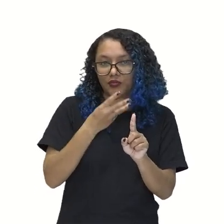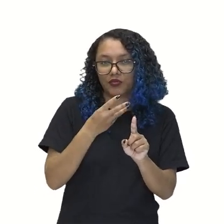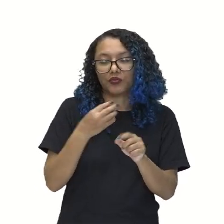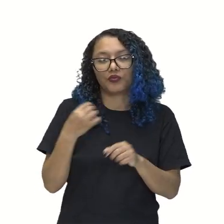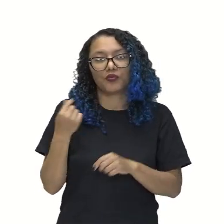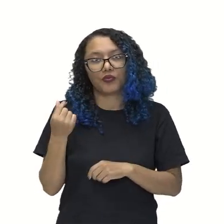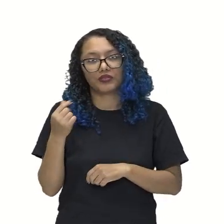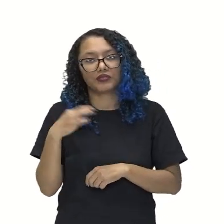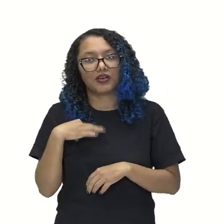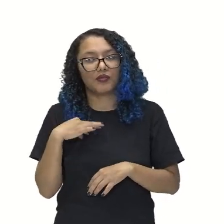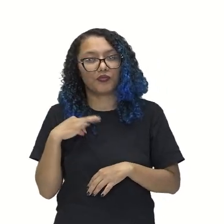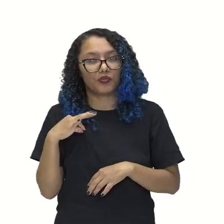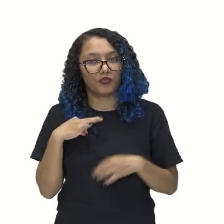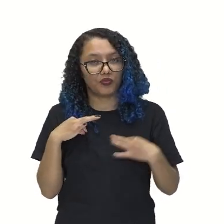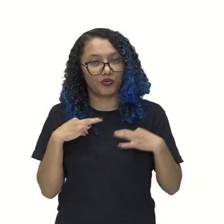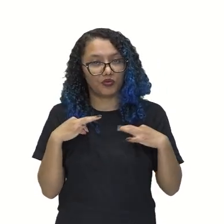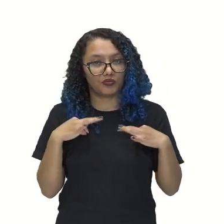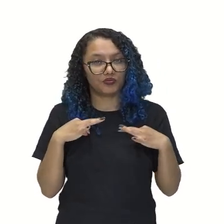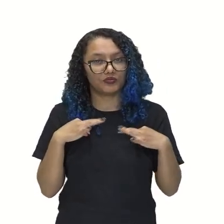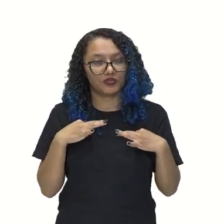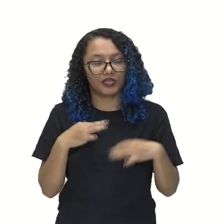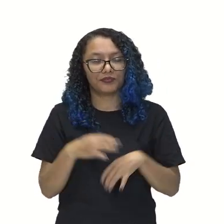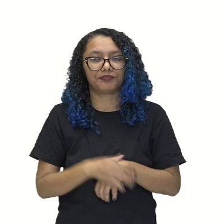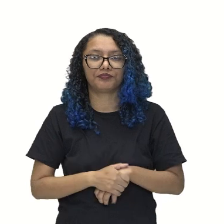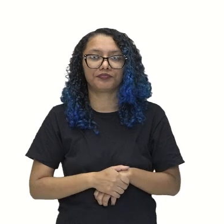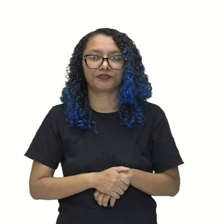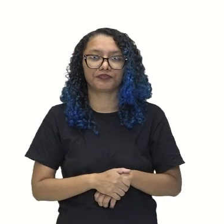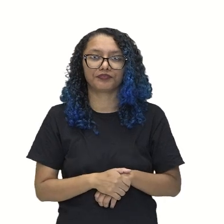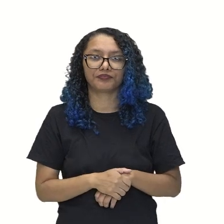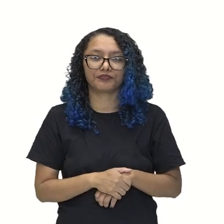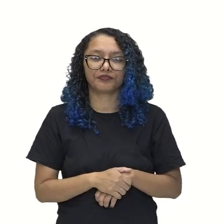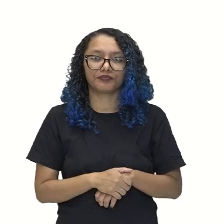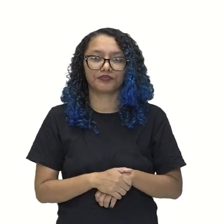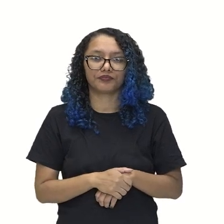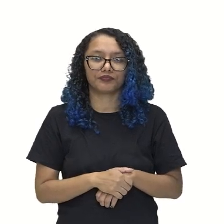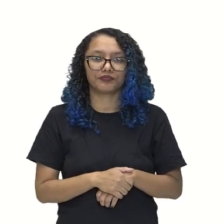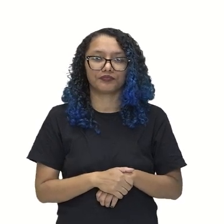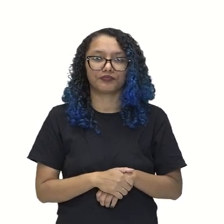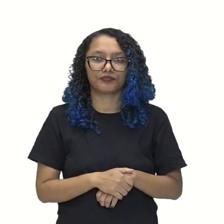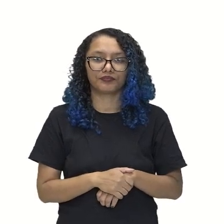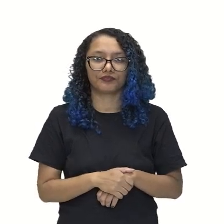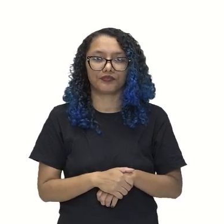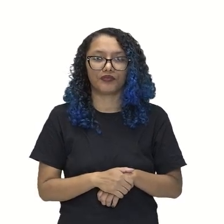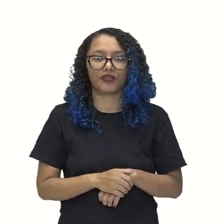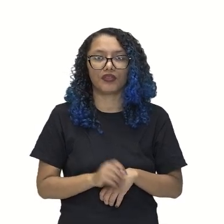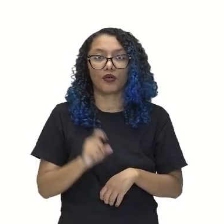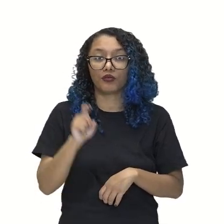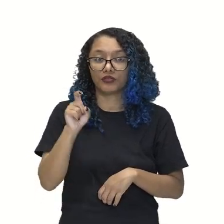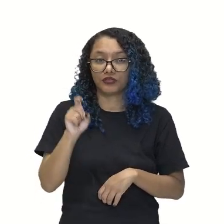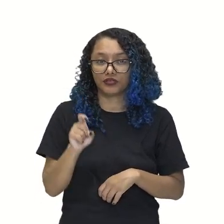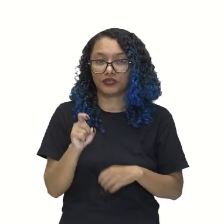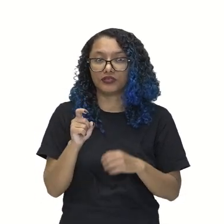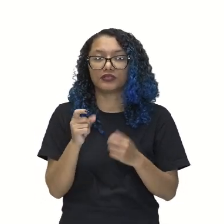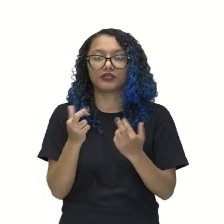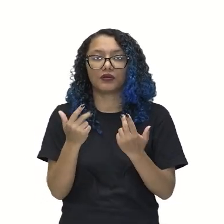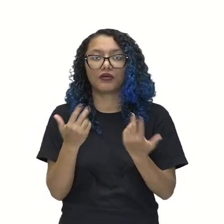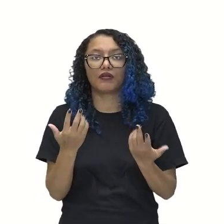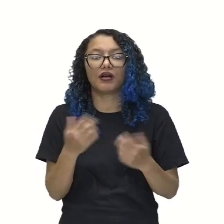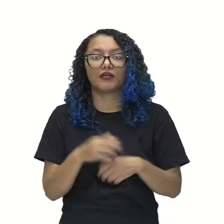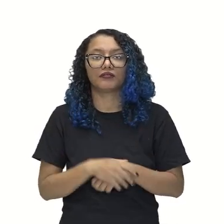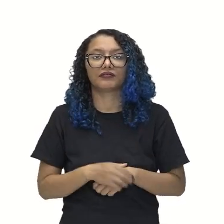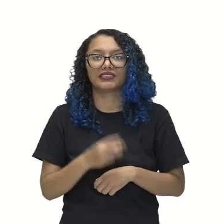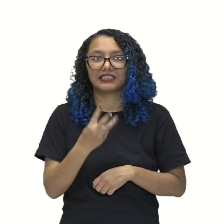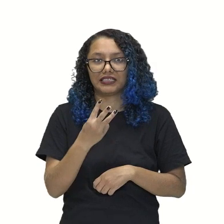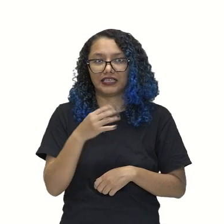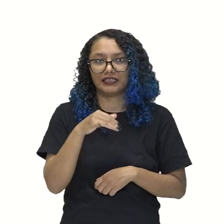preço de uma calça é o triplo da blusa, ou seja, X é igual a